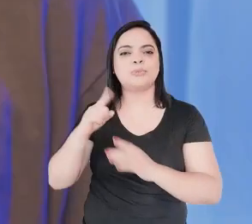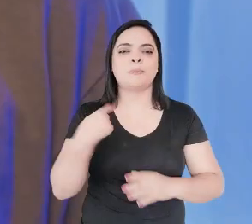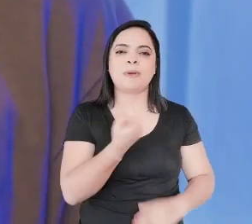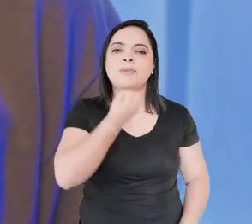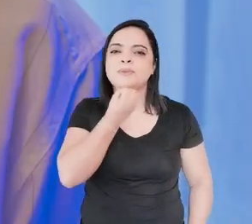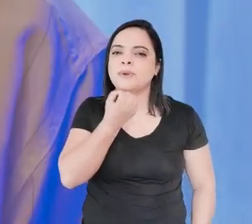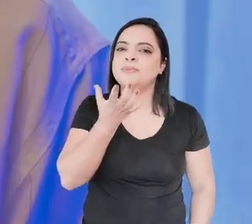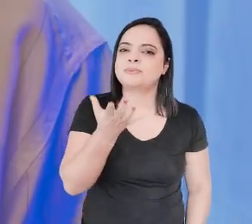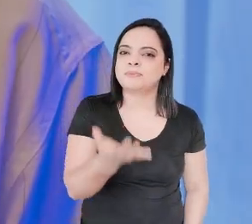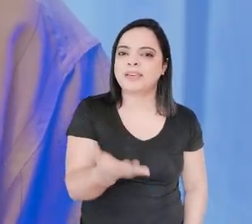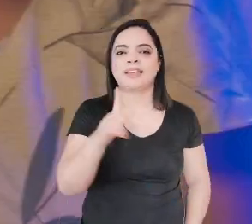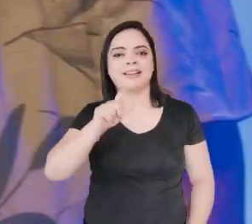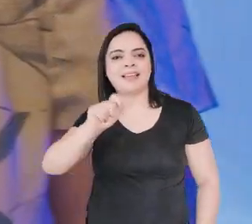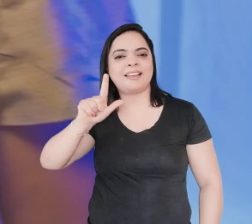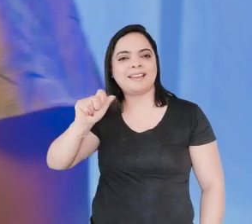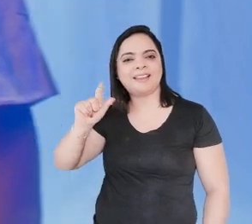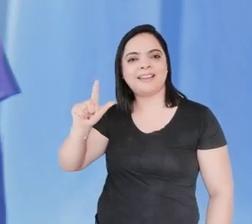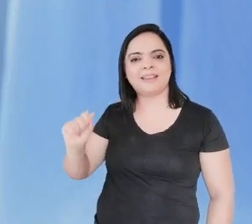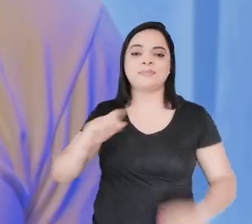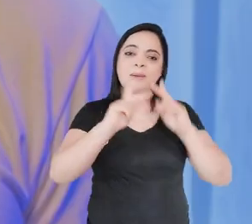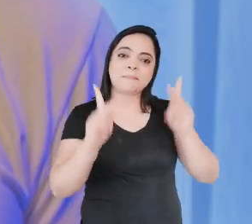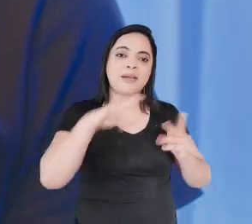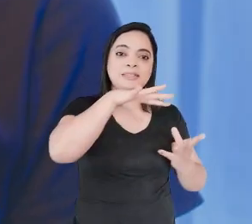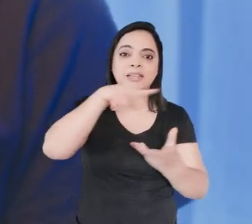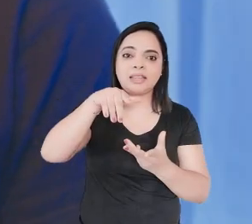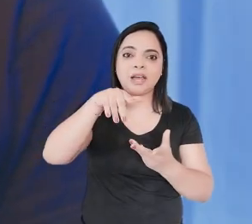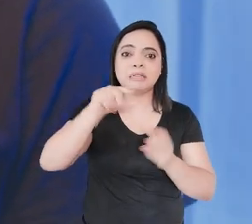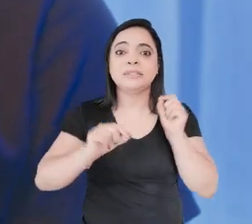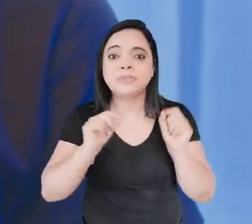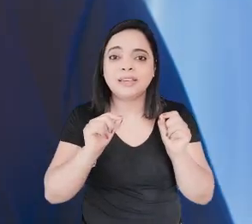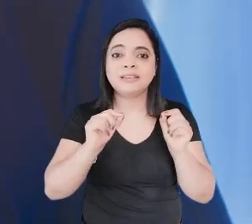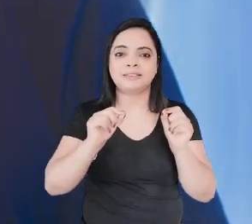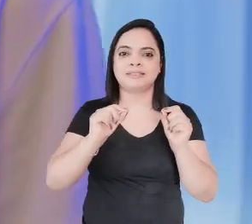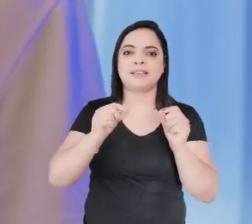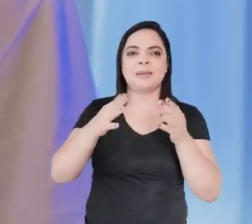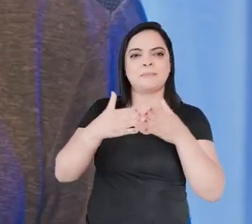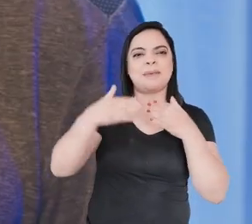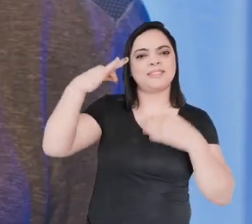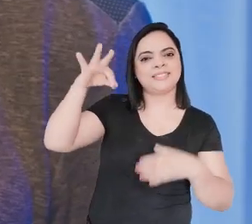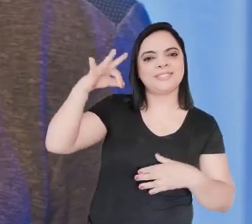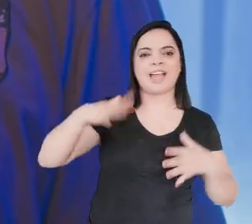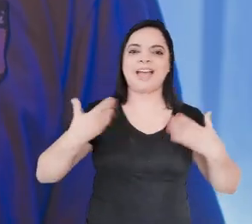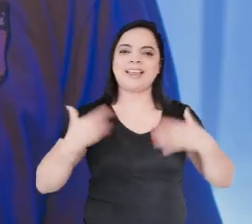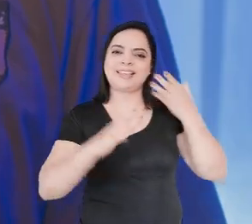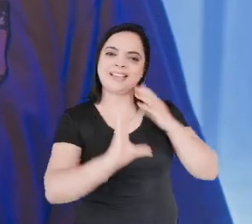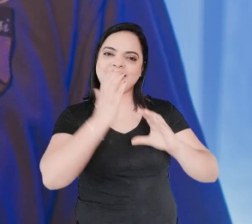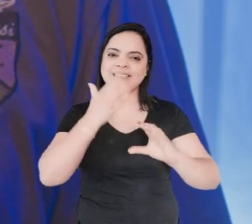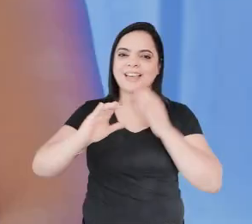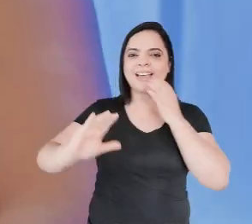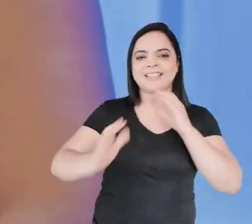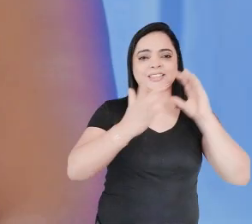menino, para o nosso bem. Lá, lá, lá, lá, lá. Paz na terra. E tu quê? Pede o sino. Alegre a